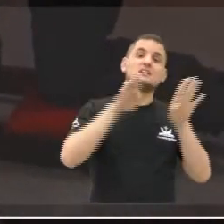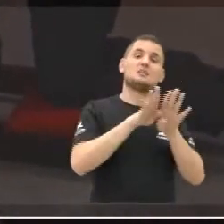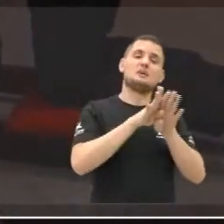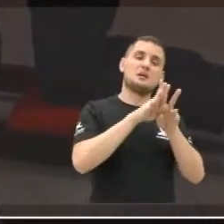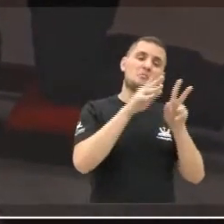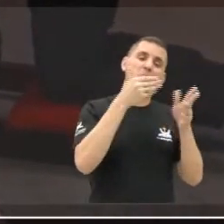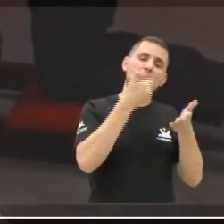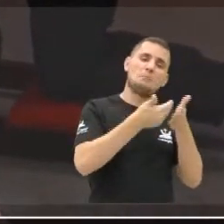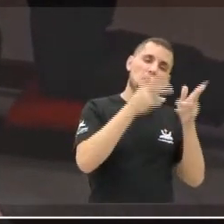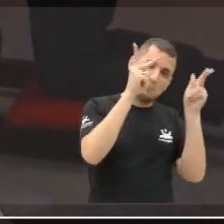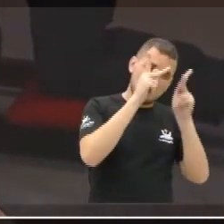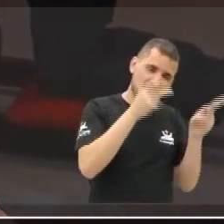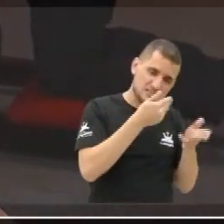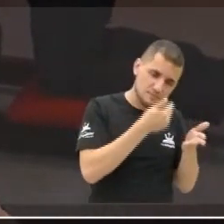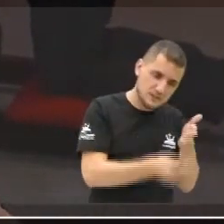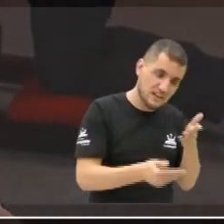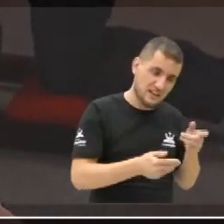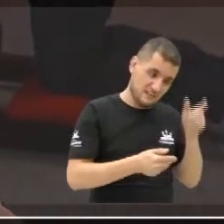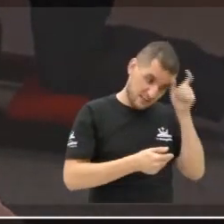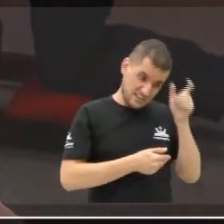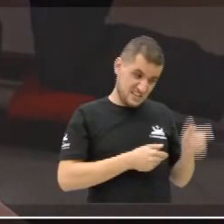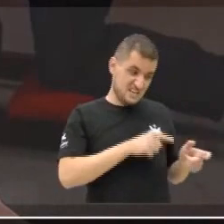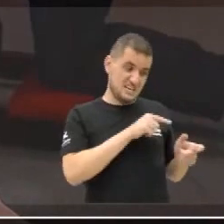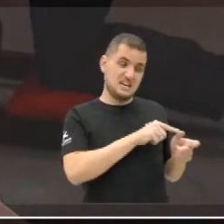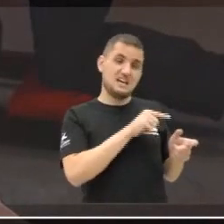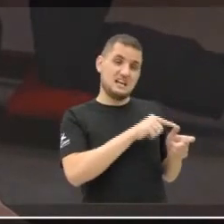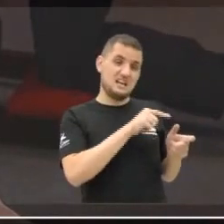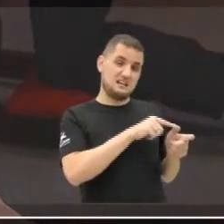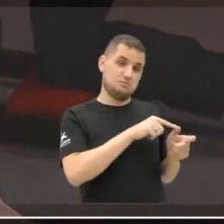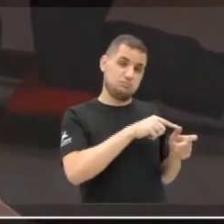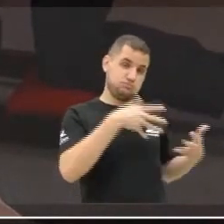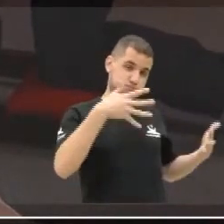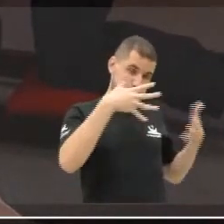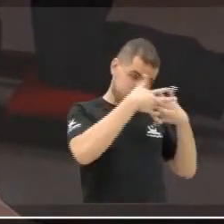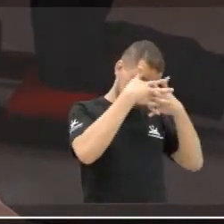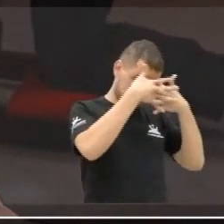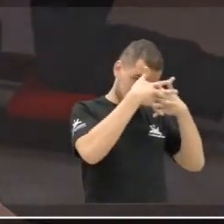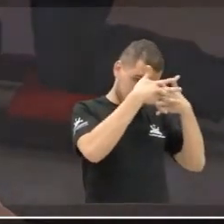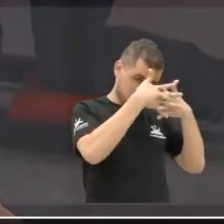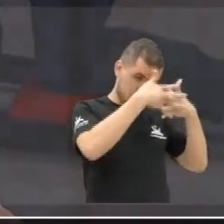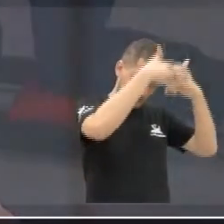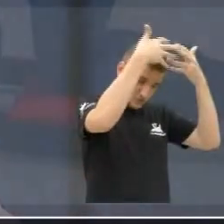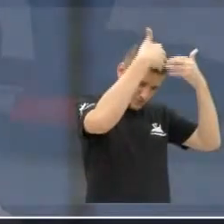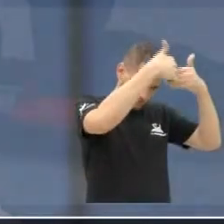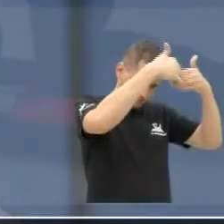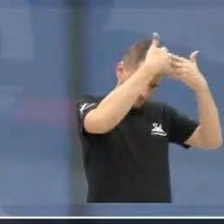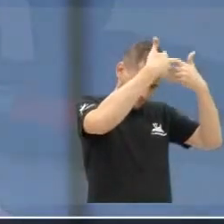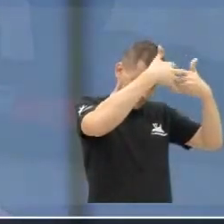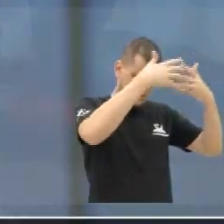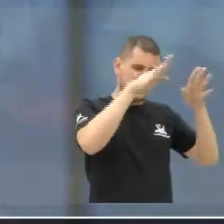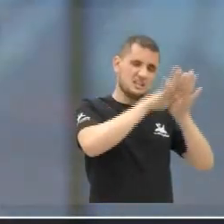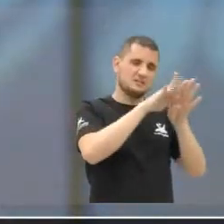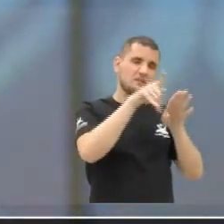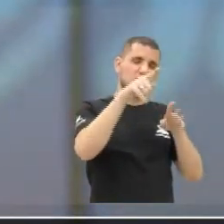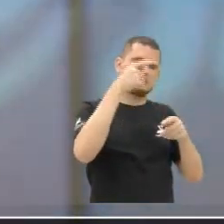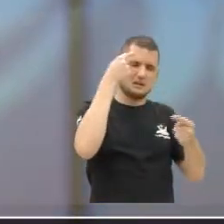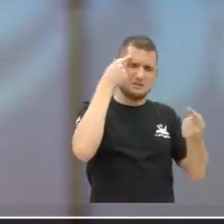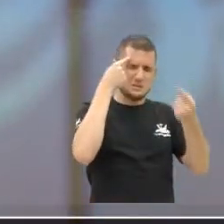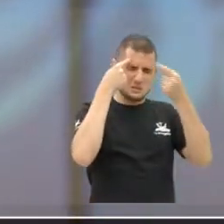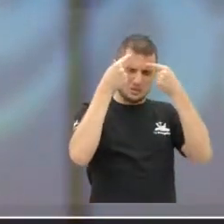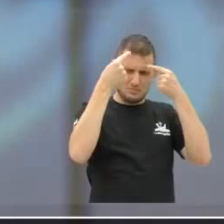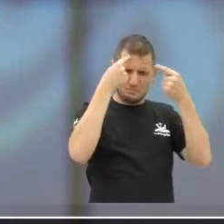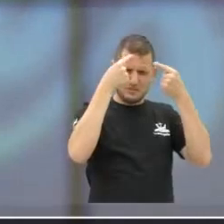O inimigo agora está deixando a sua imaginação. Esses pensamentos que estão vindo em